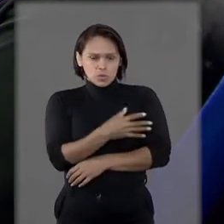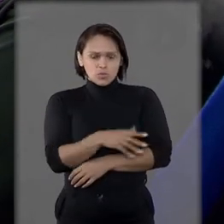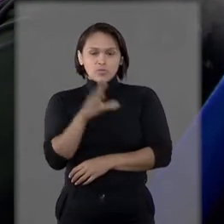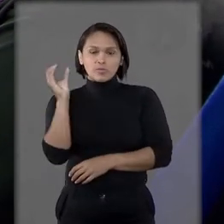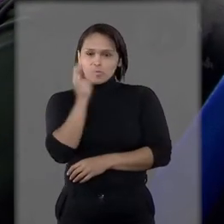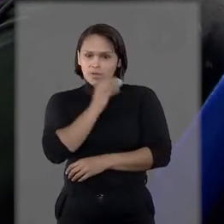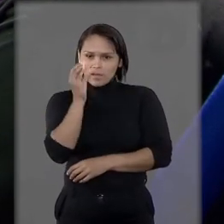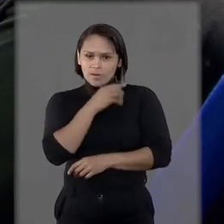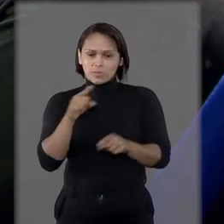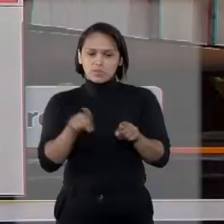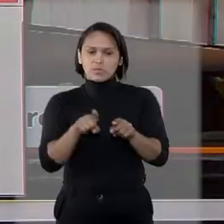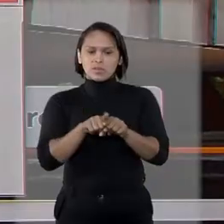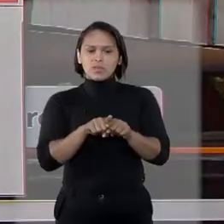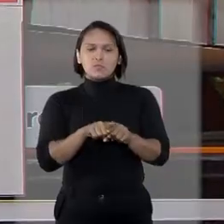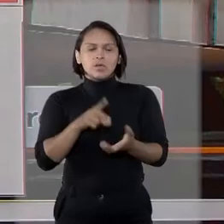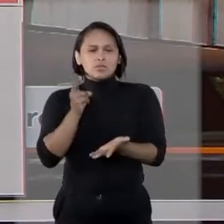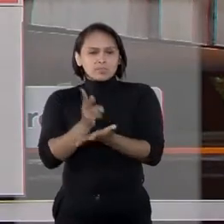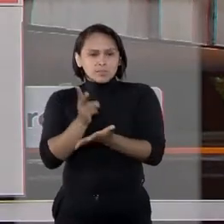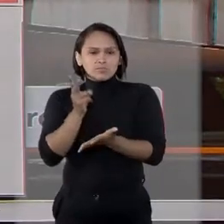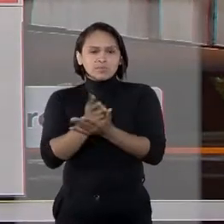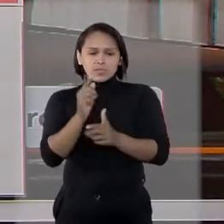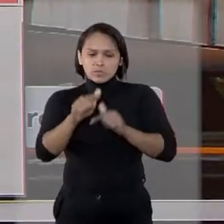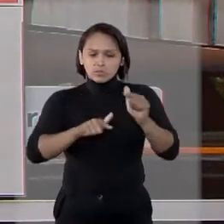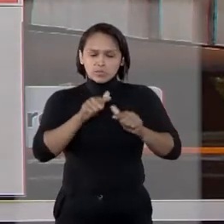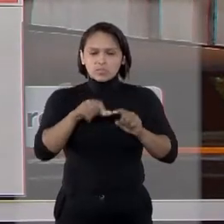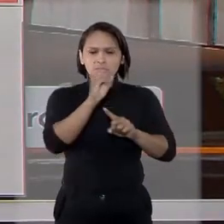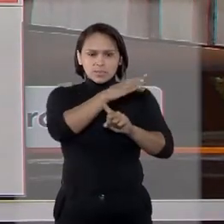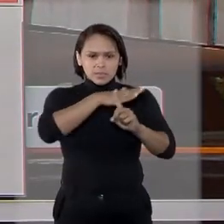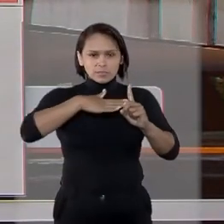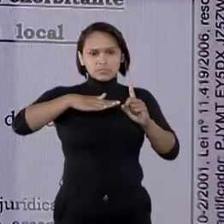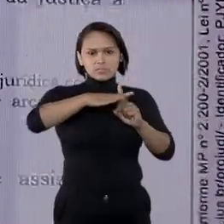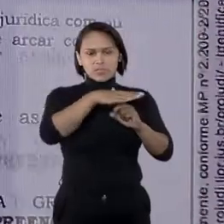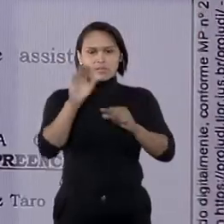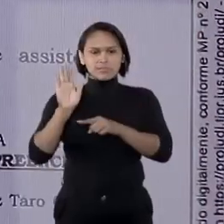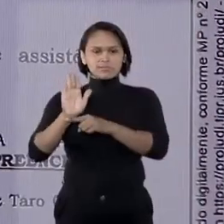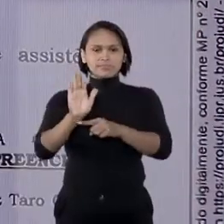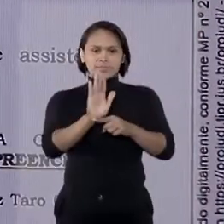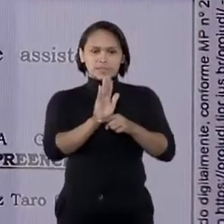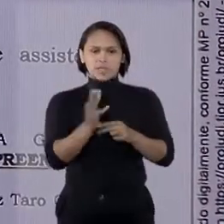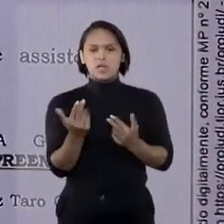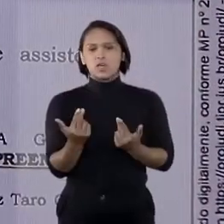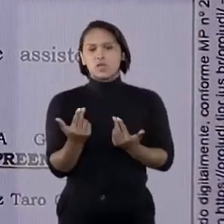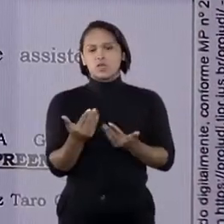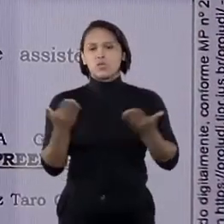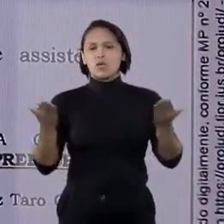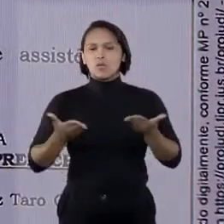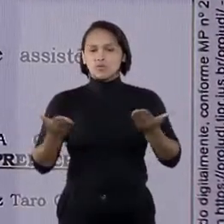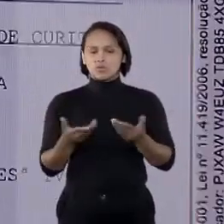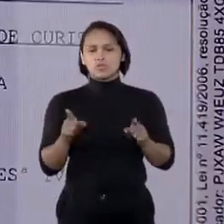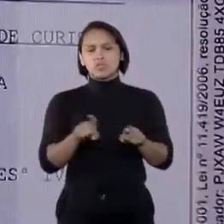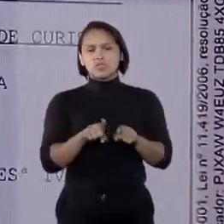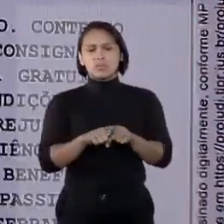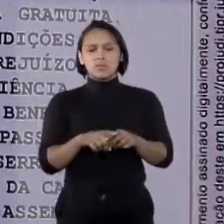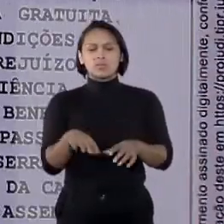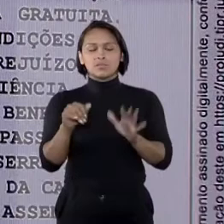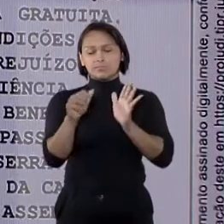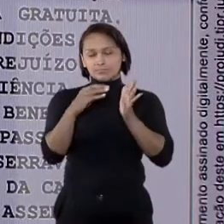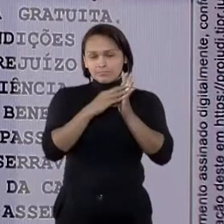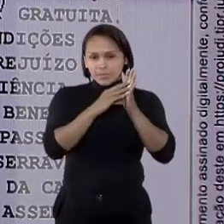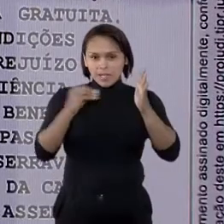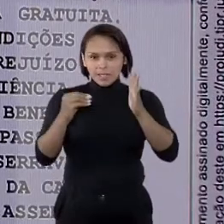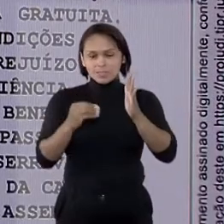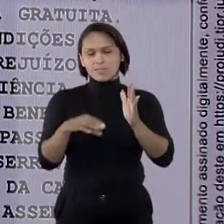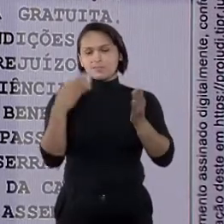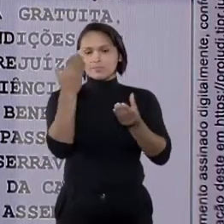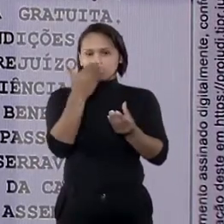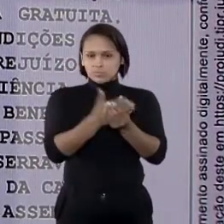e eficiente para atender as demandas da sociedade. Do mesmo modo, hoje somos referência no processo